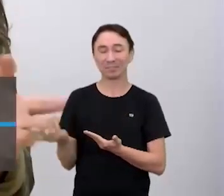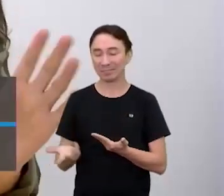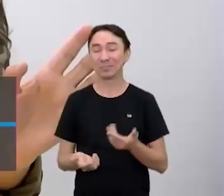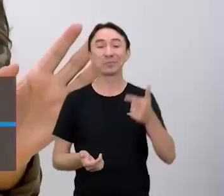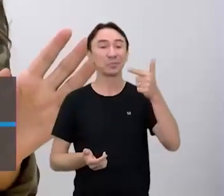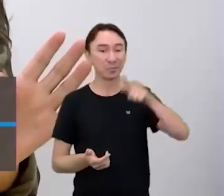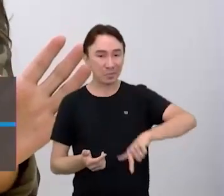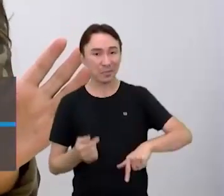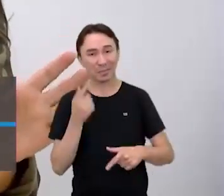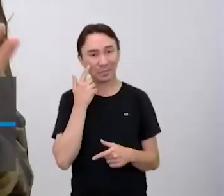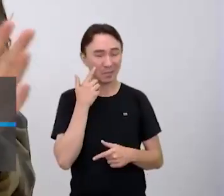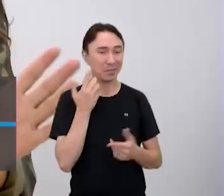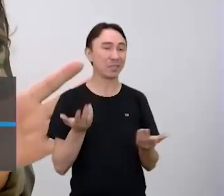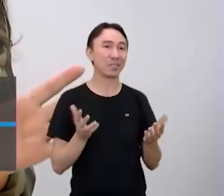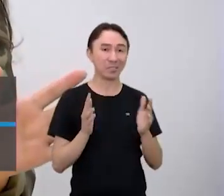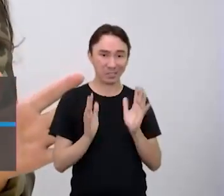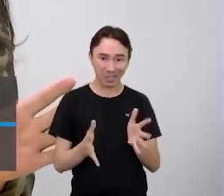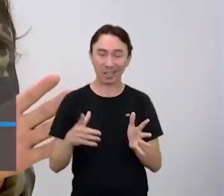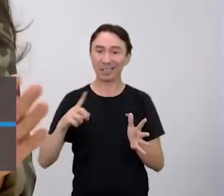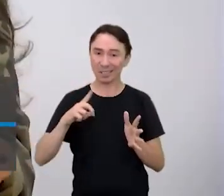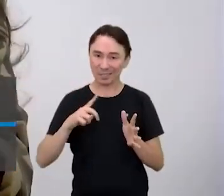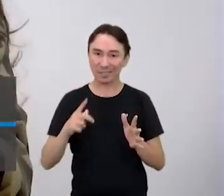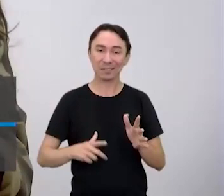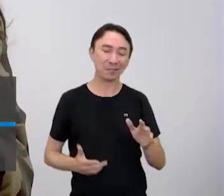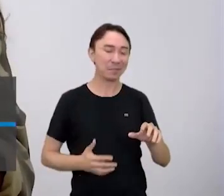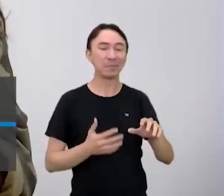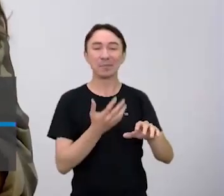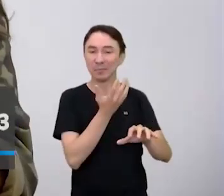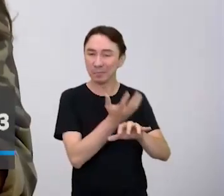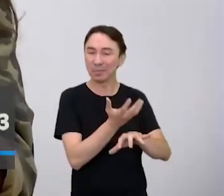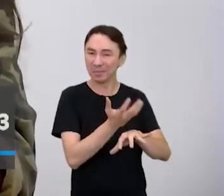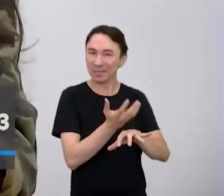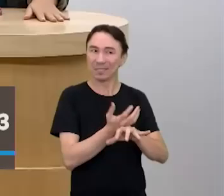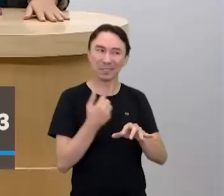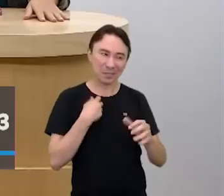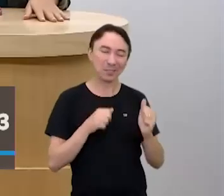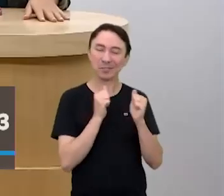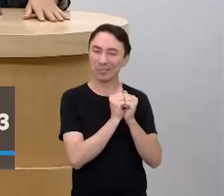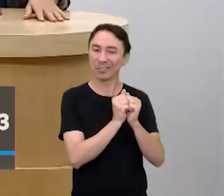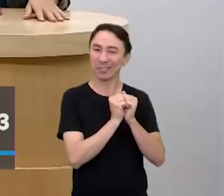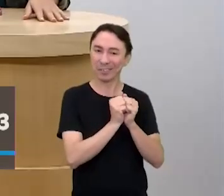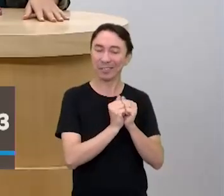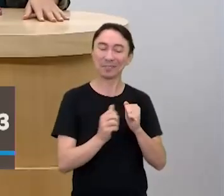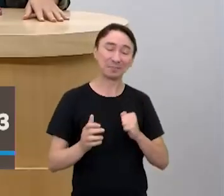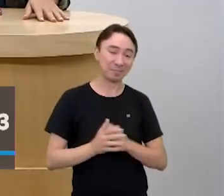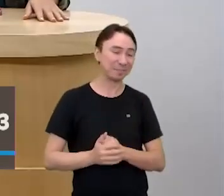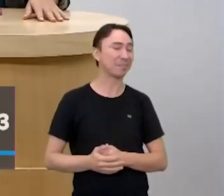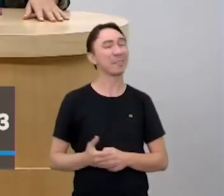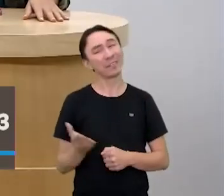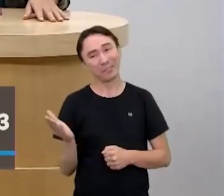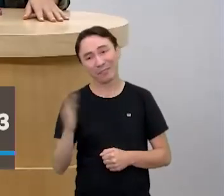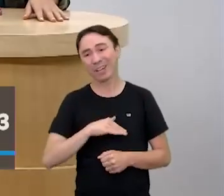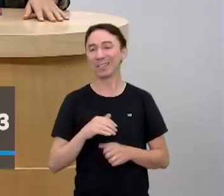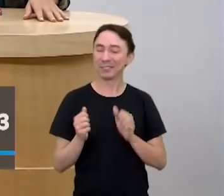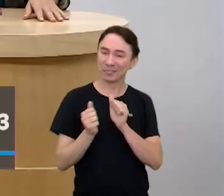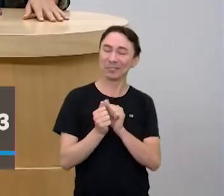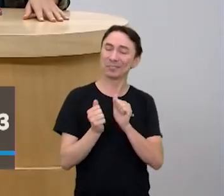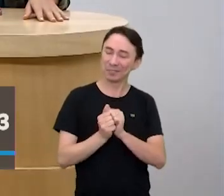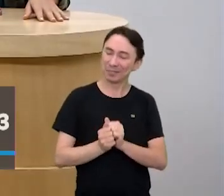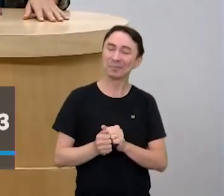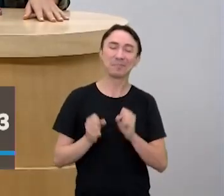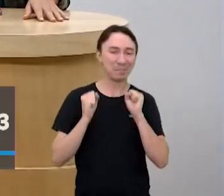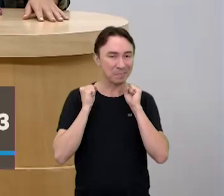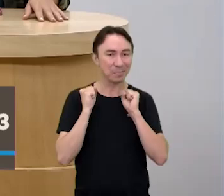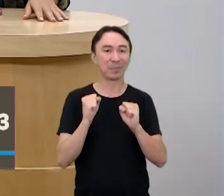fazendo parte desse aprofundamento, porque estou aparecendo toda hora. Está convidada aqui conosco, participar sempre que possível. Se tiver vontade, é só entrar conosco aqui. Então, olha só, vamos organizar